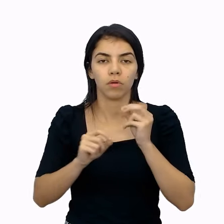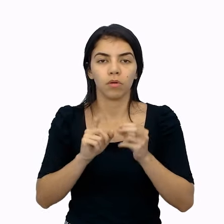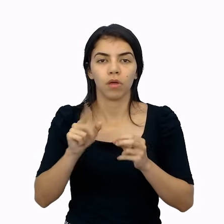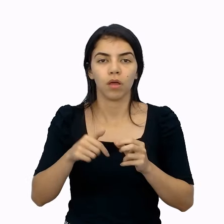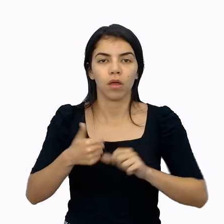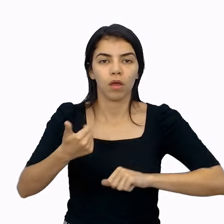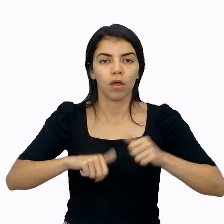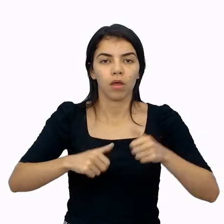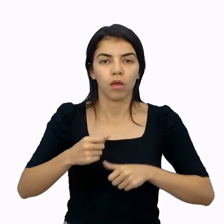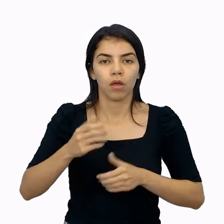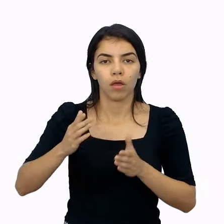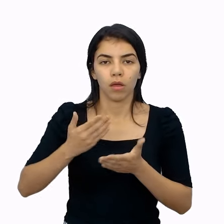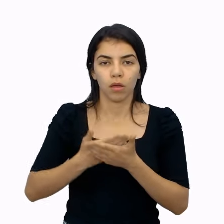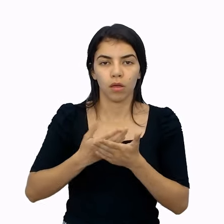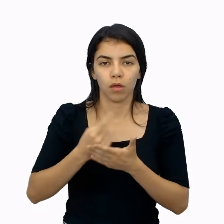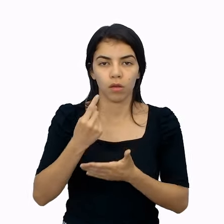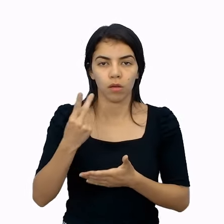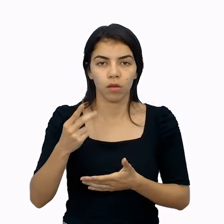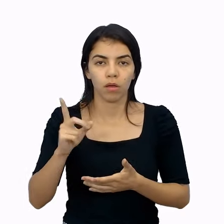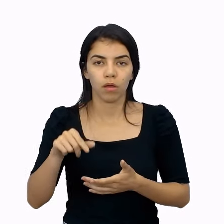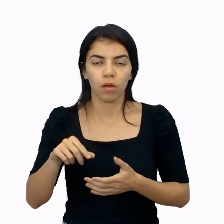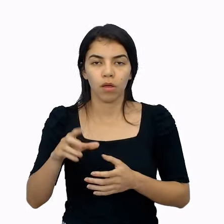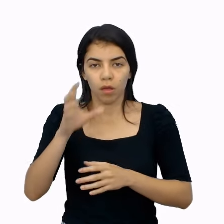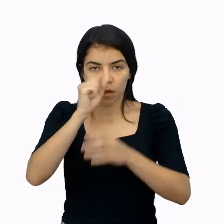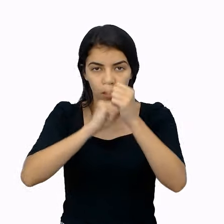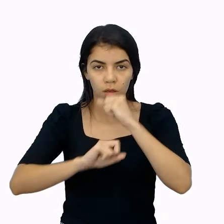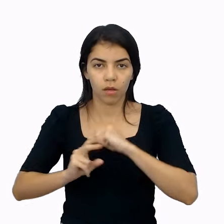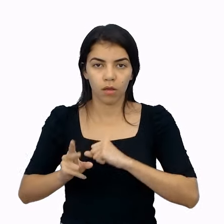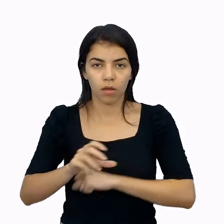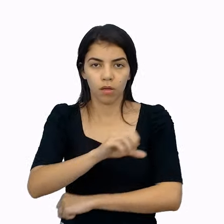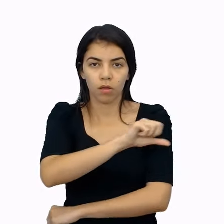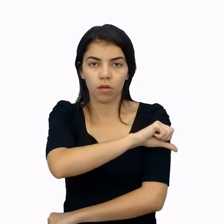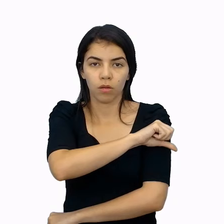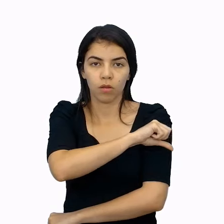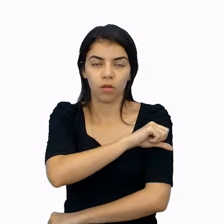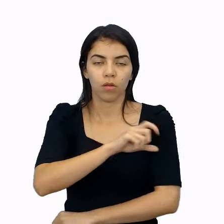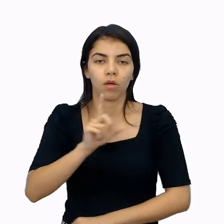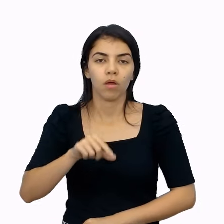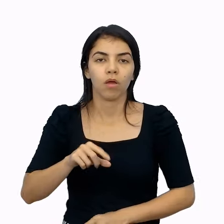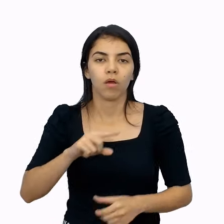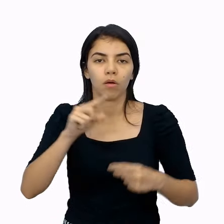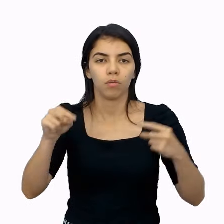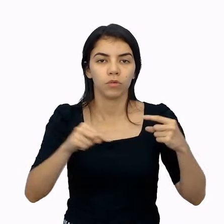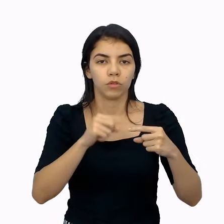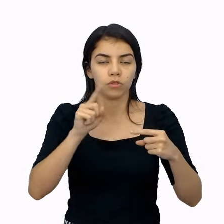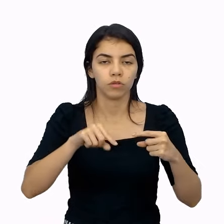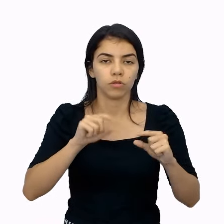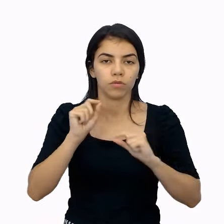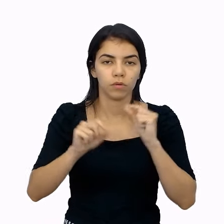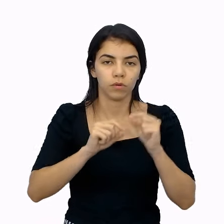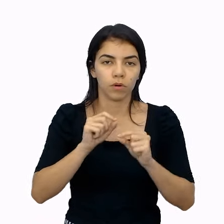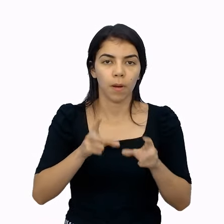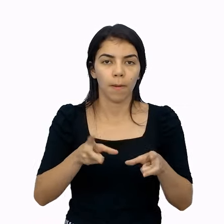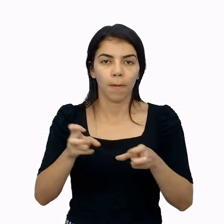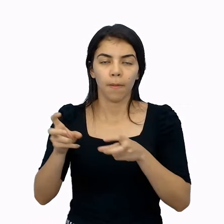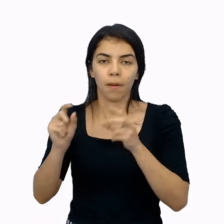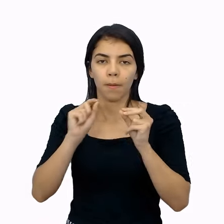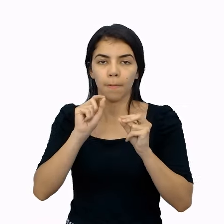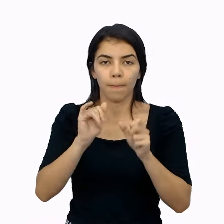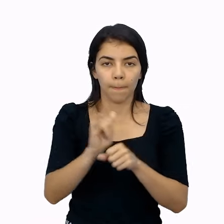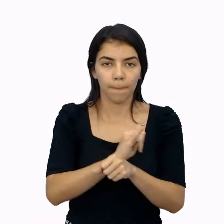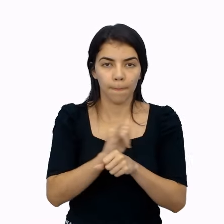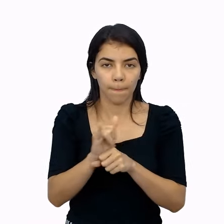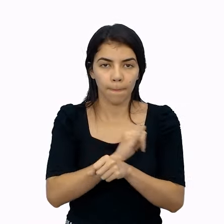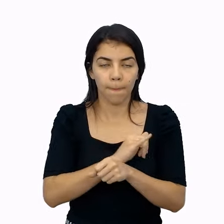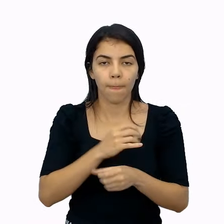das aulas 1 e 2 do Aprender Sempre, agora do 9º ano. O objetivo dessa aula é identificar